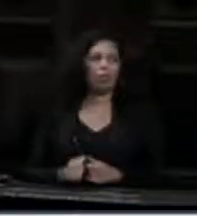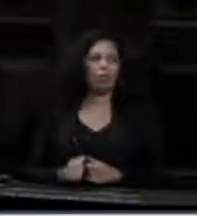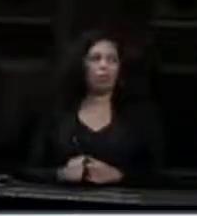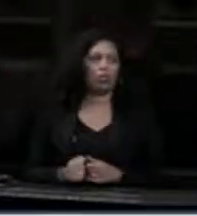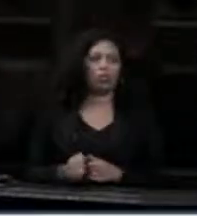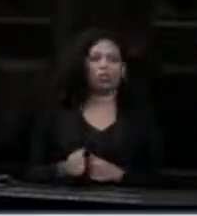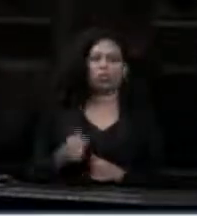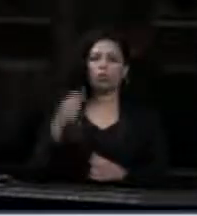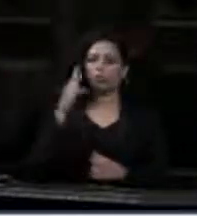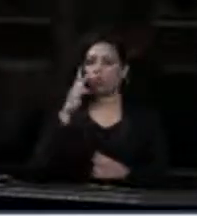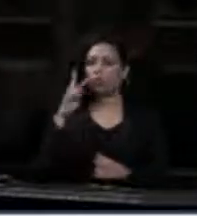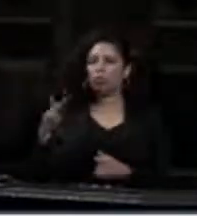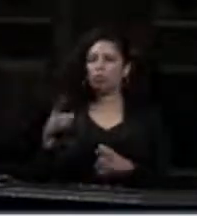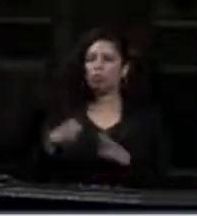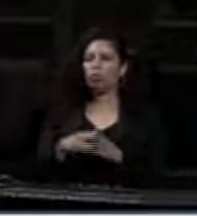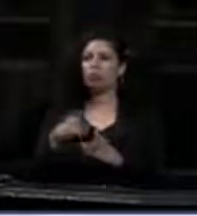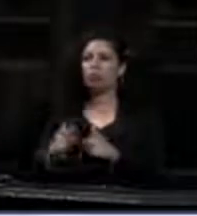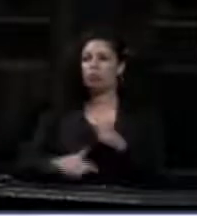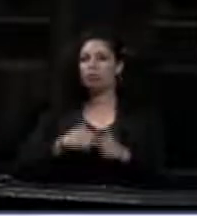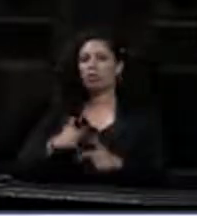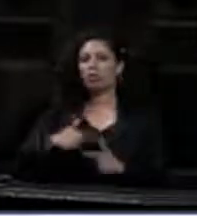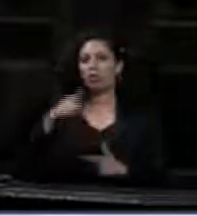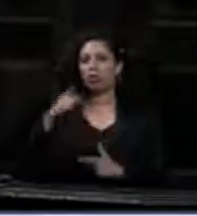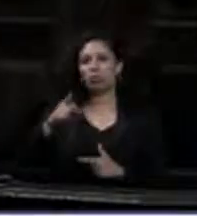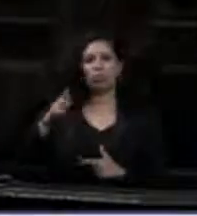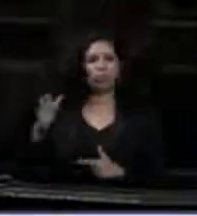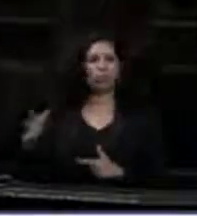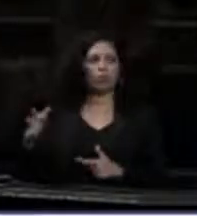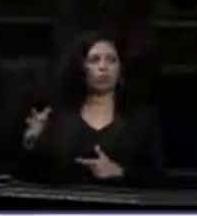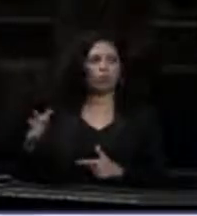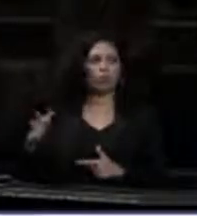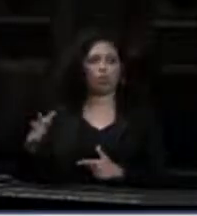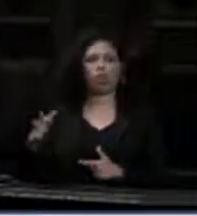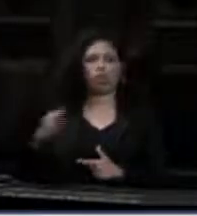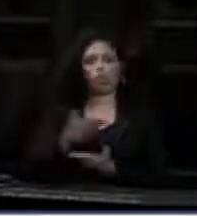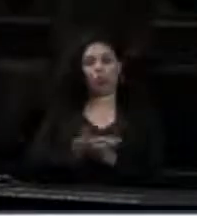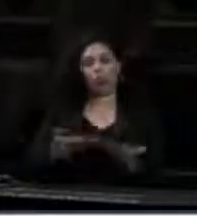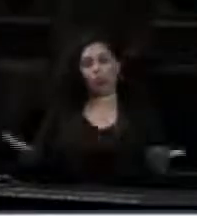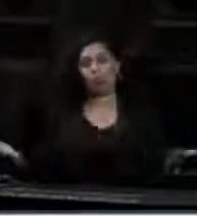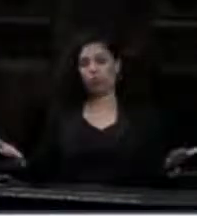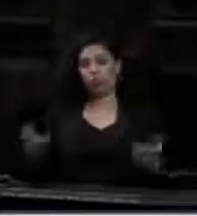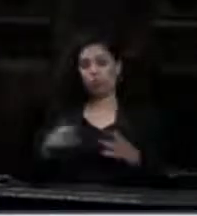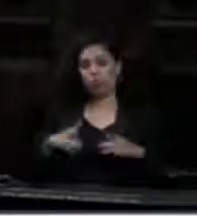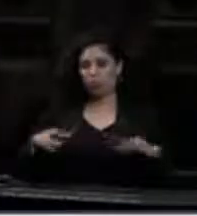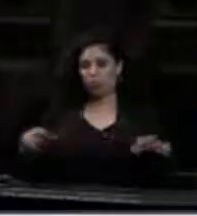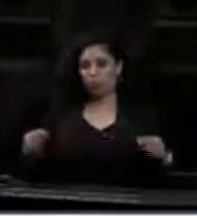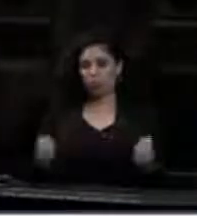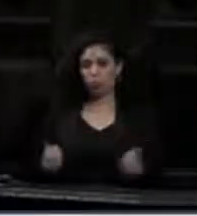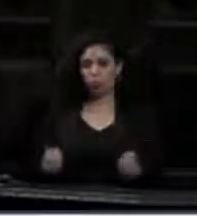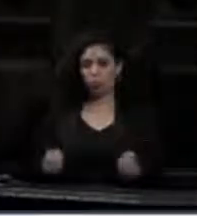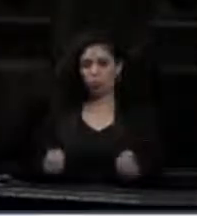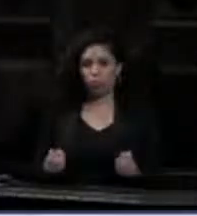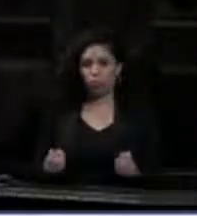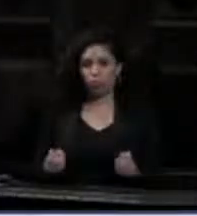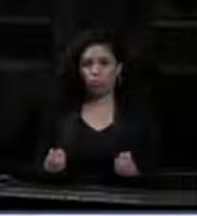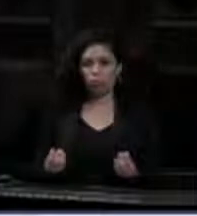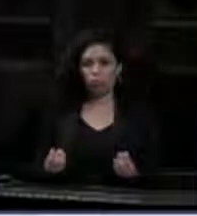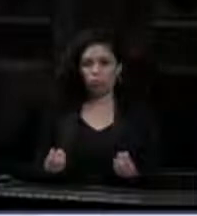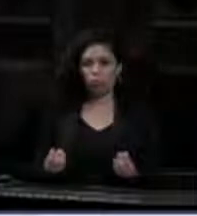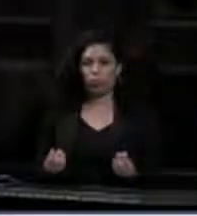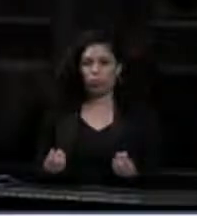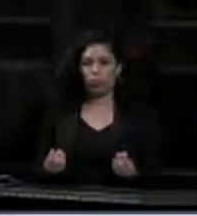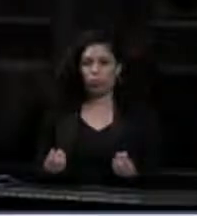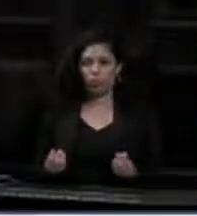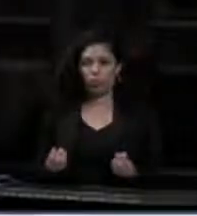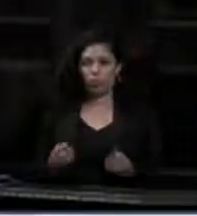resolve já que tinha perdido o palanque lançar a